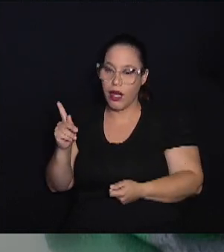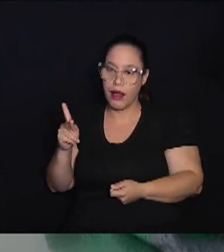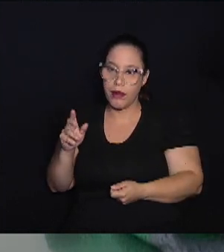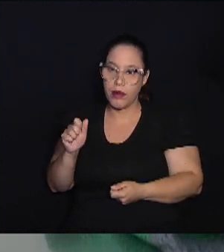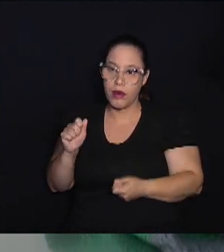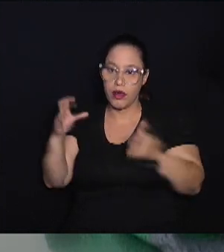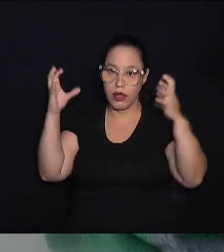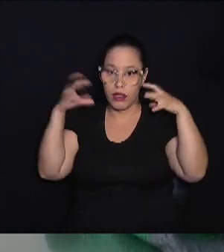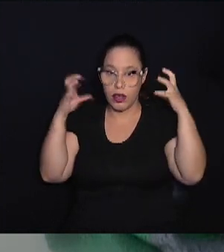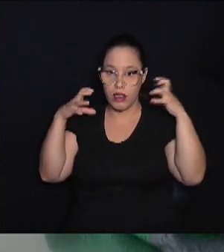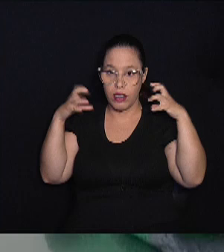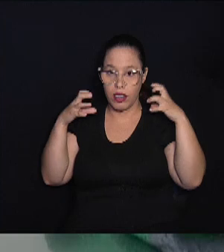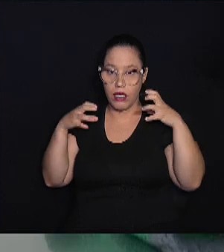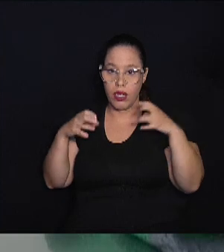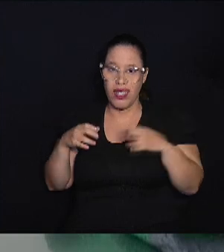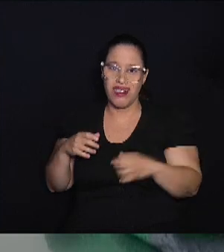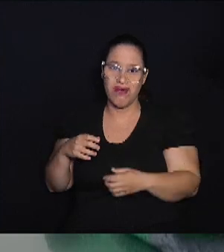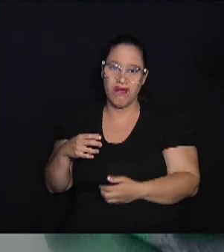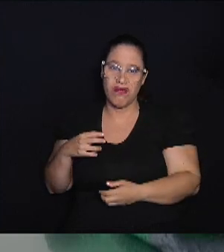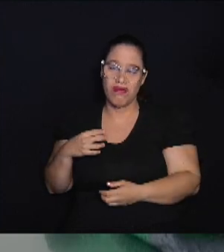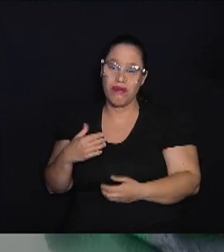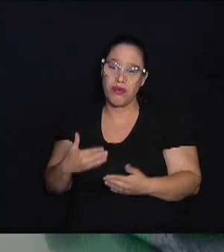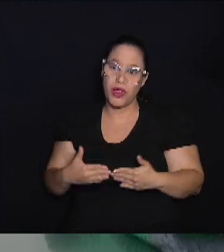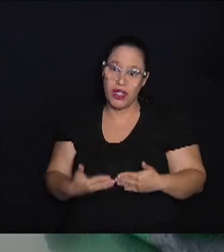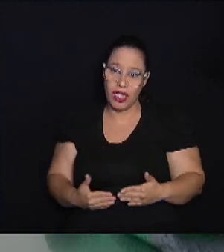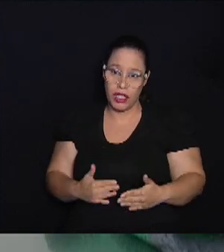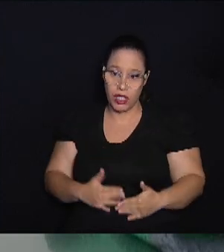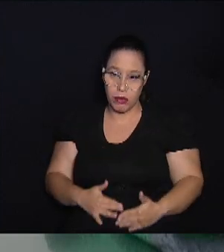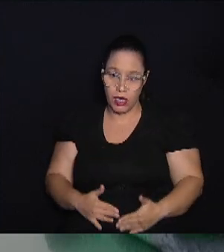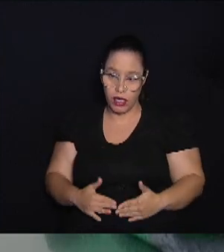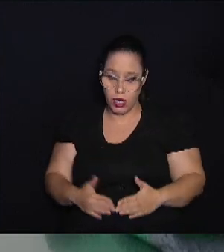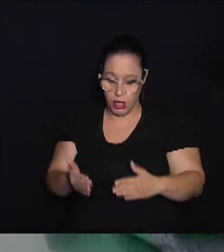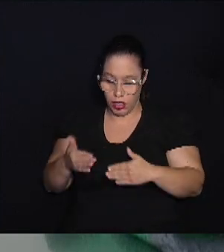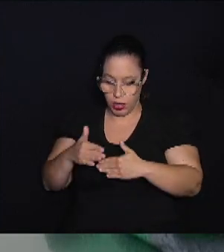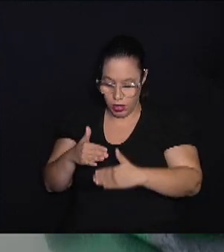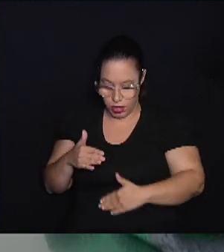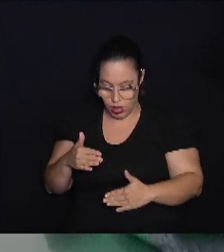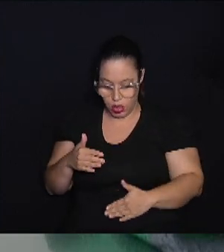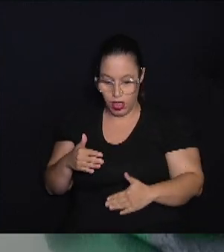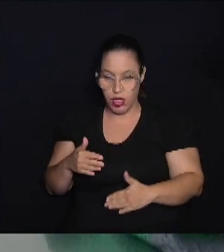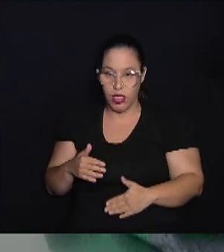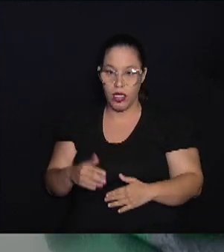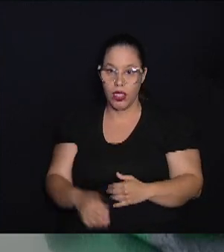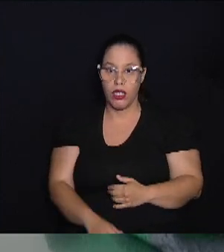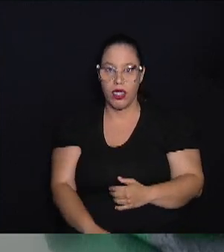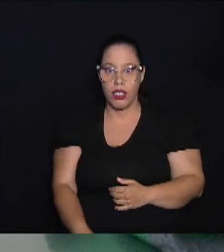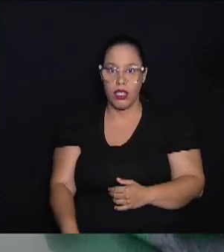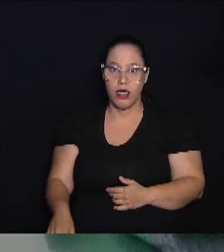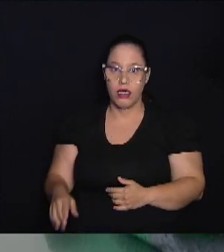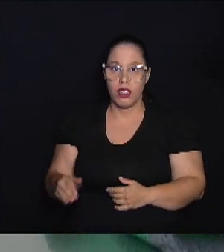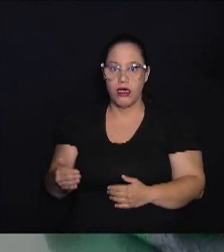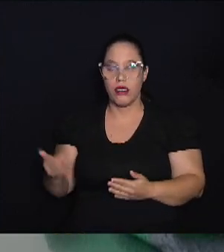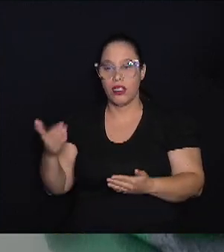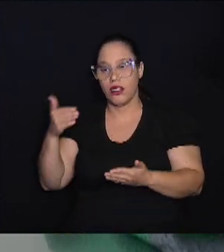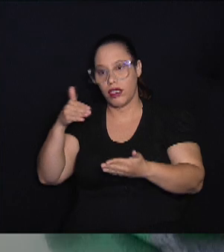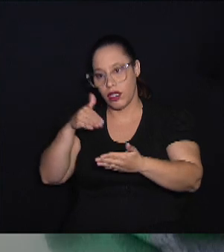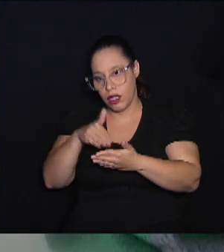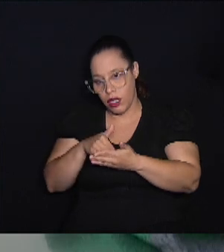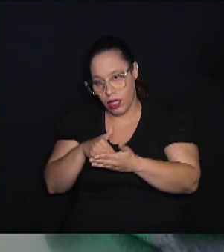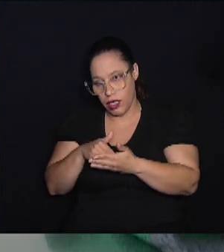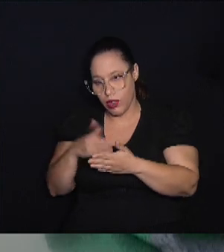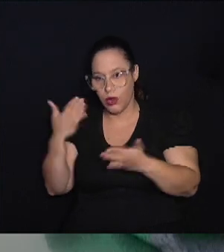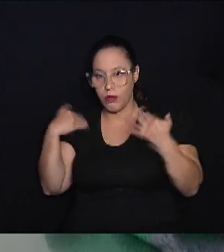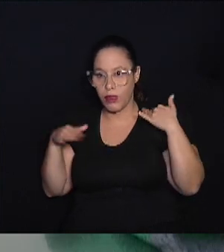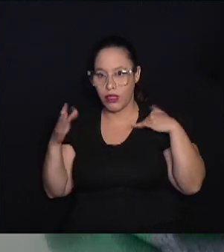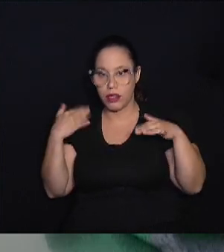ela não protege tão bem as patinhas e a barriga. Então, sempre depois que chegar do passeio, fazer a limpeza, às